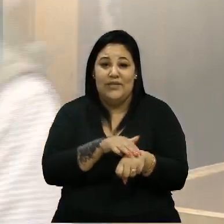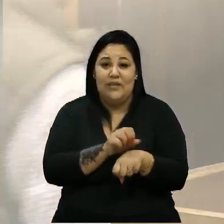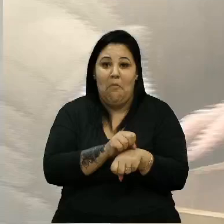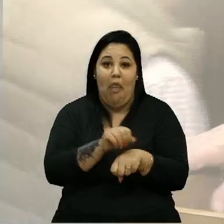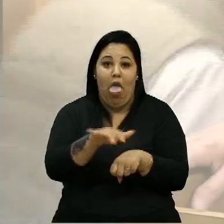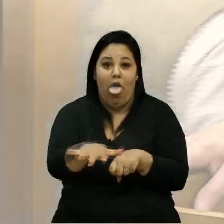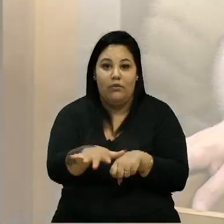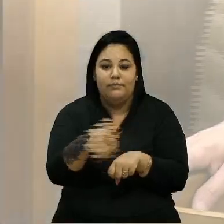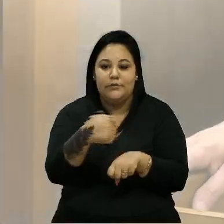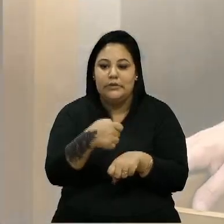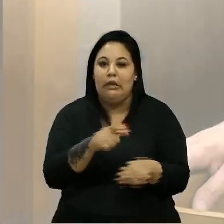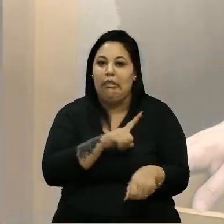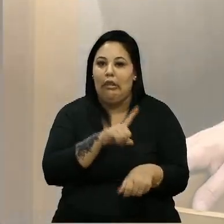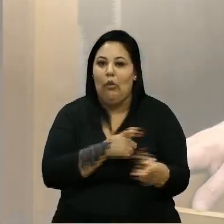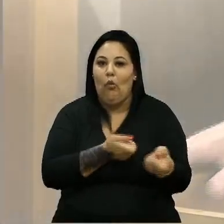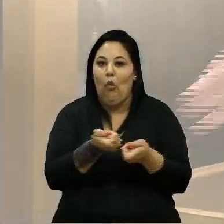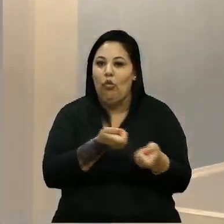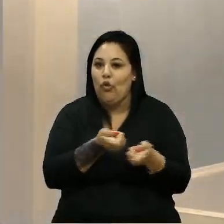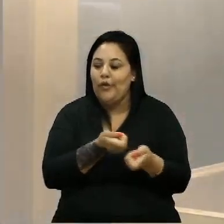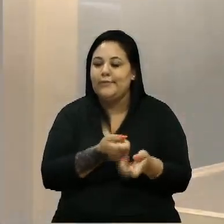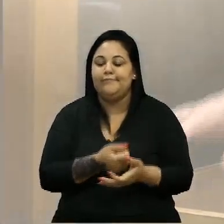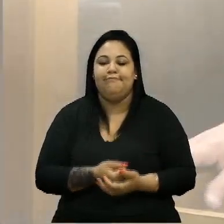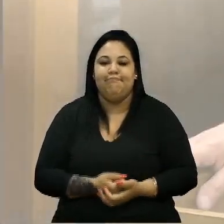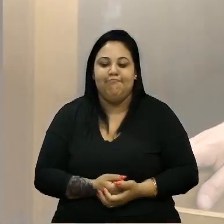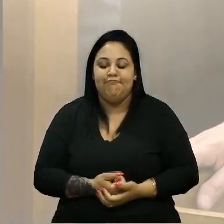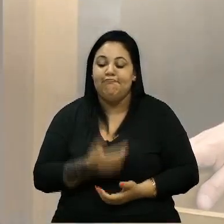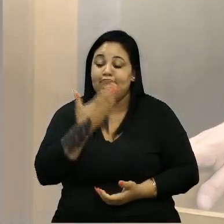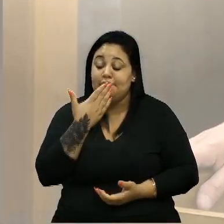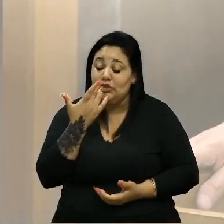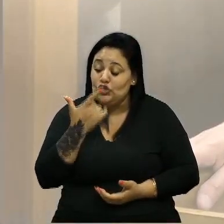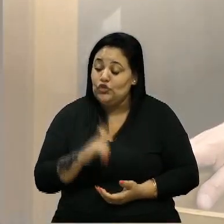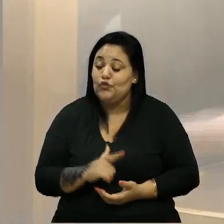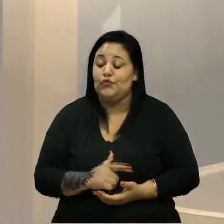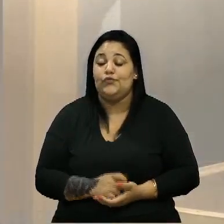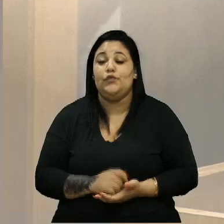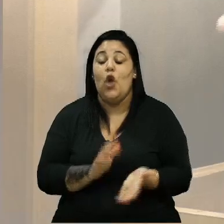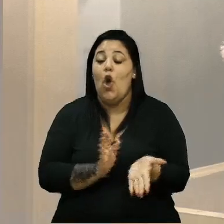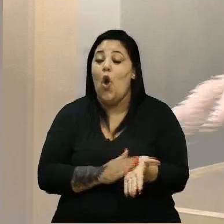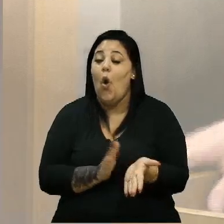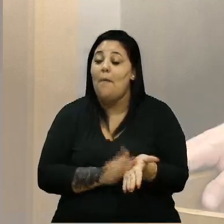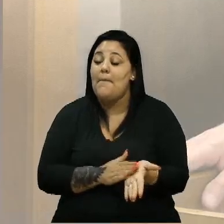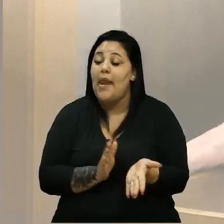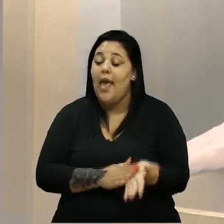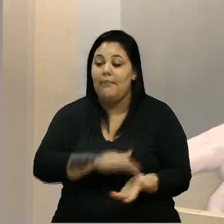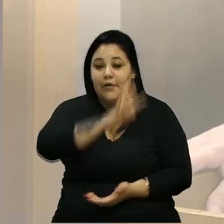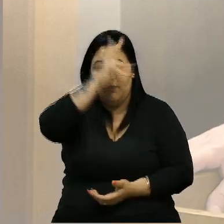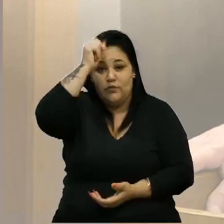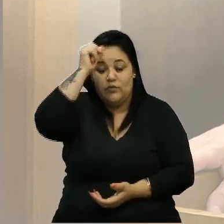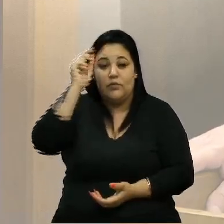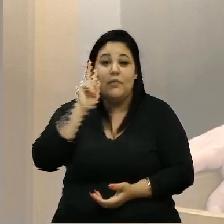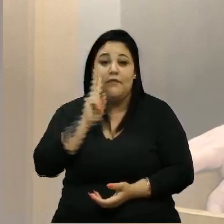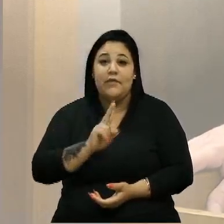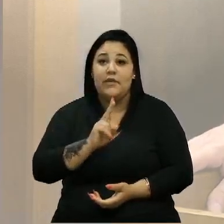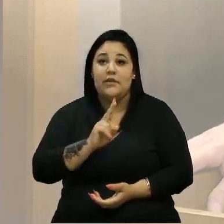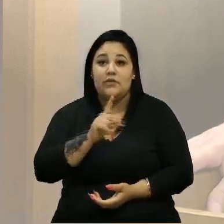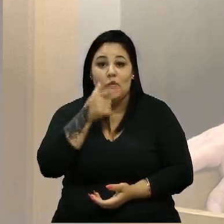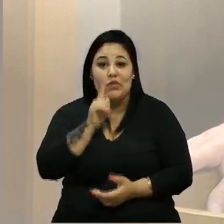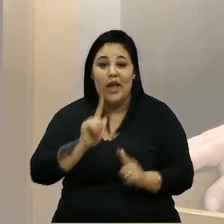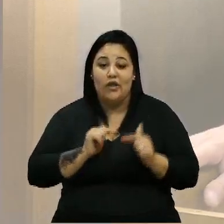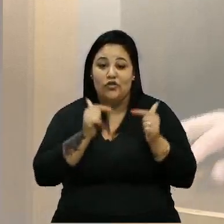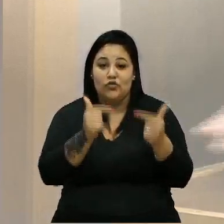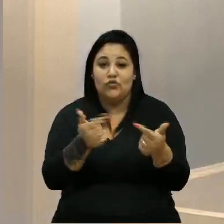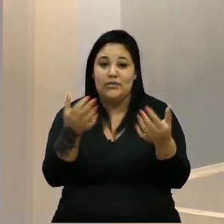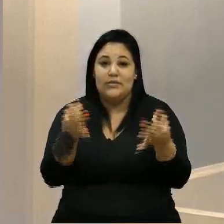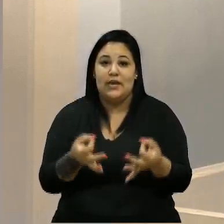ter esse controle todo. Então nós vamos pedir novamente aqui, vamos cobrar a Prefeitura para ver se toma as atitudes necessárias. Por favor, vereadora